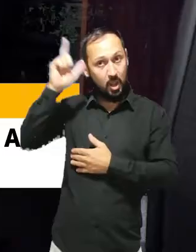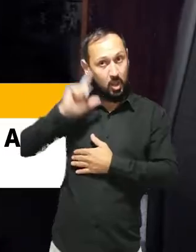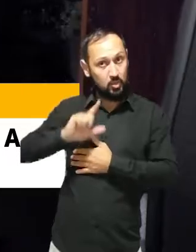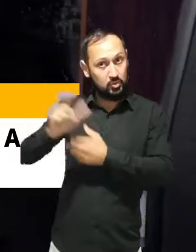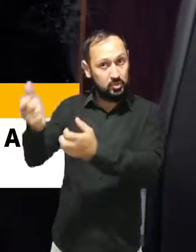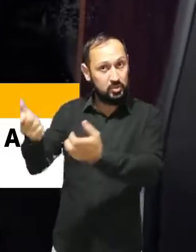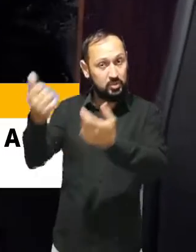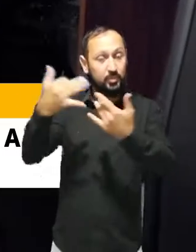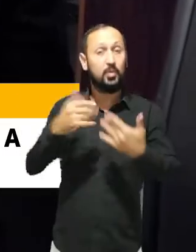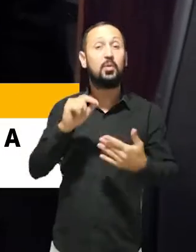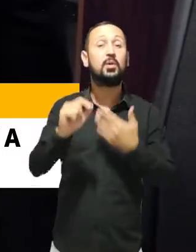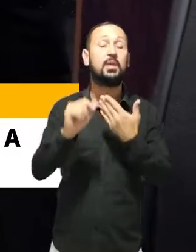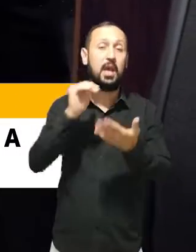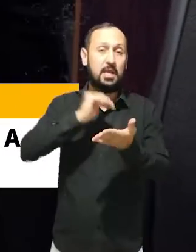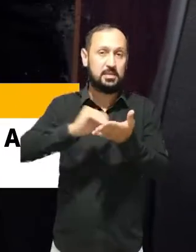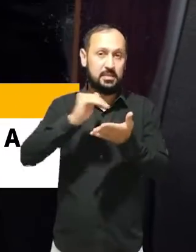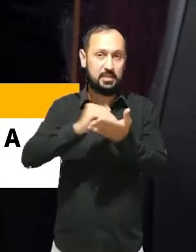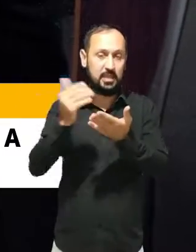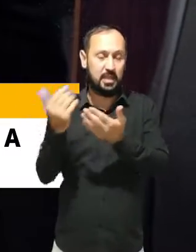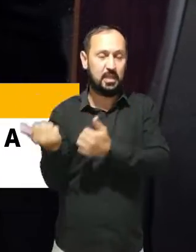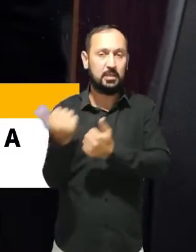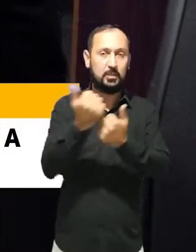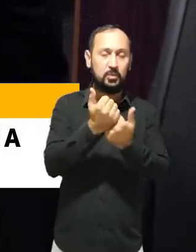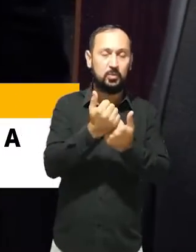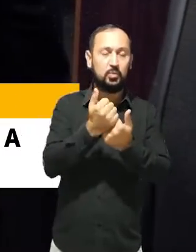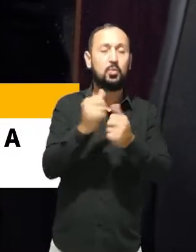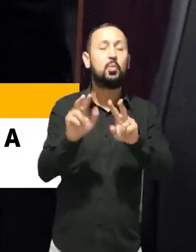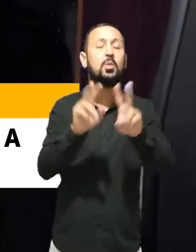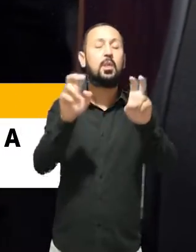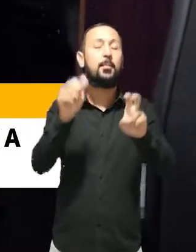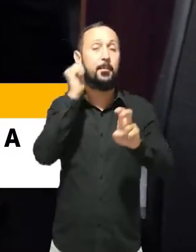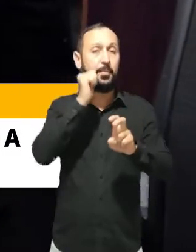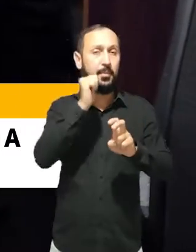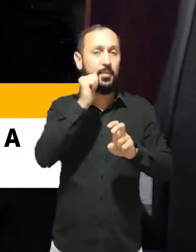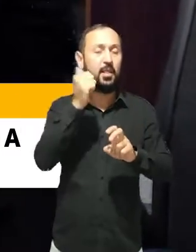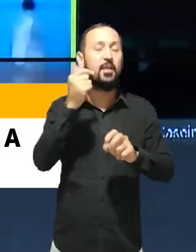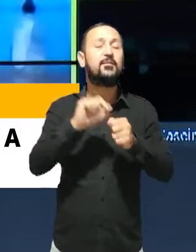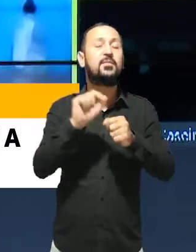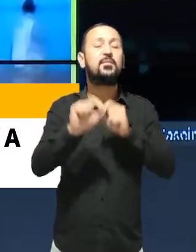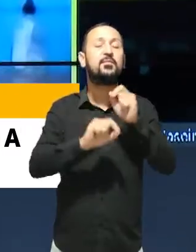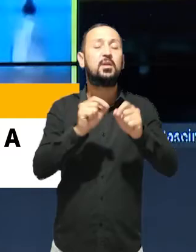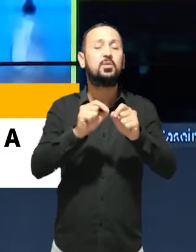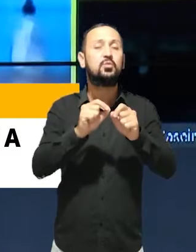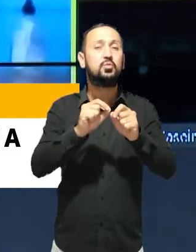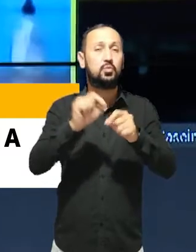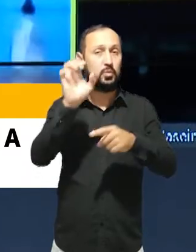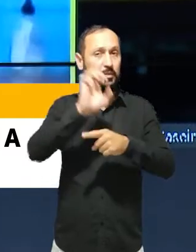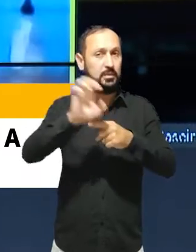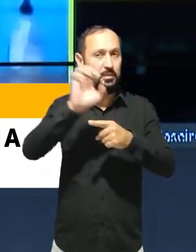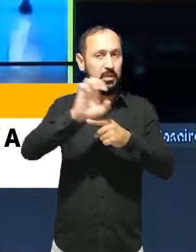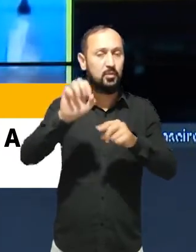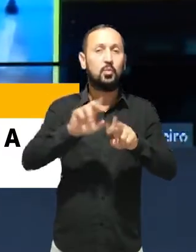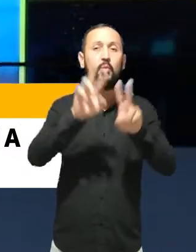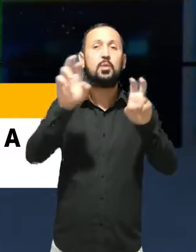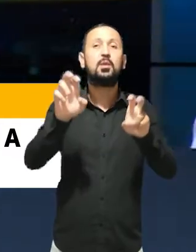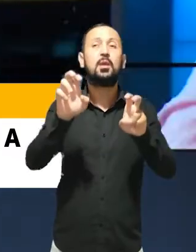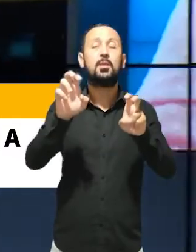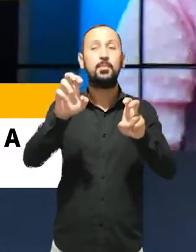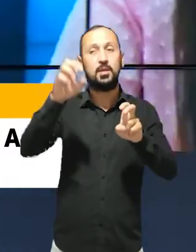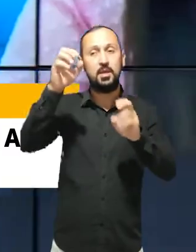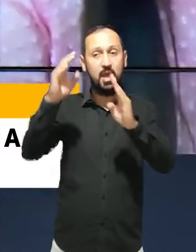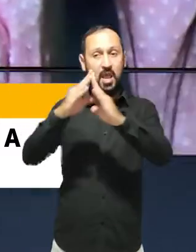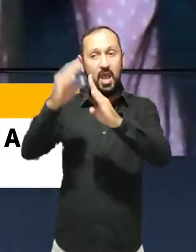funciona zambujo falou sobre o que a subsecretaria de políticas públicas para as mulheres têm feito no estado principalmente